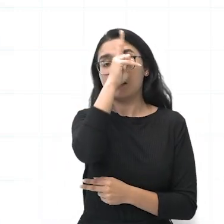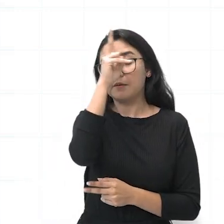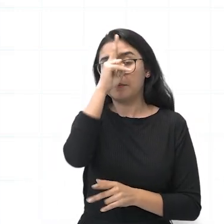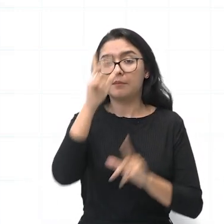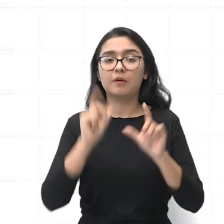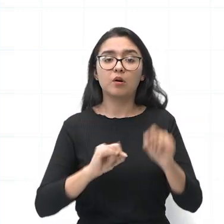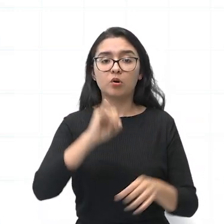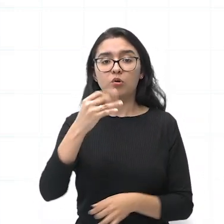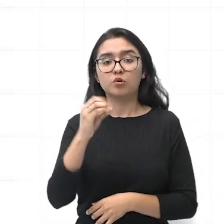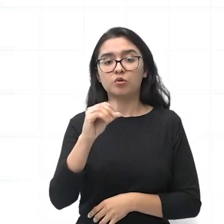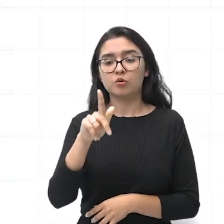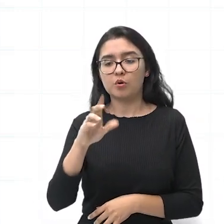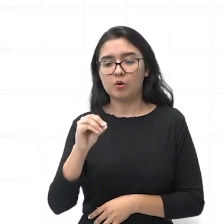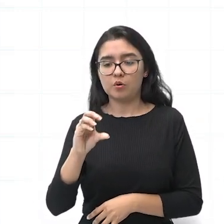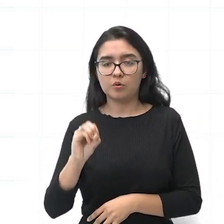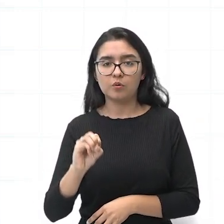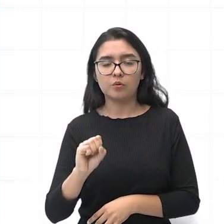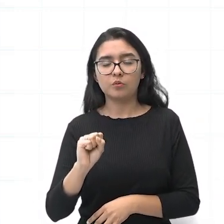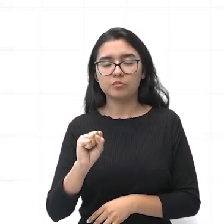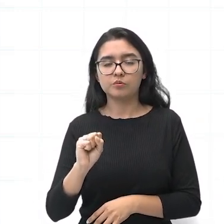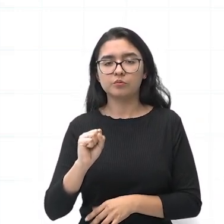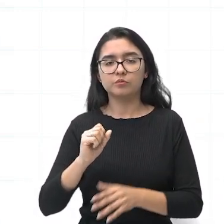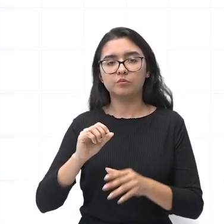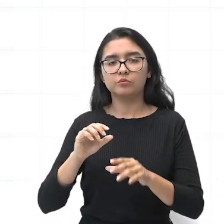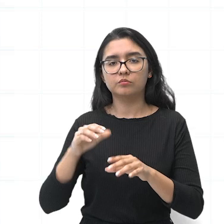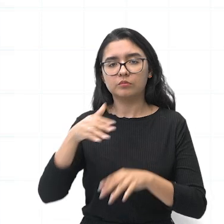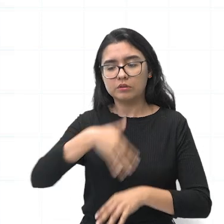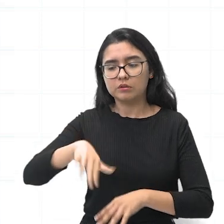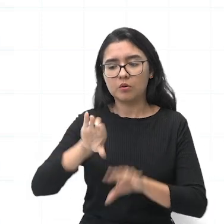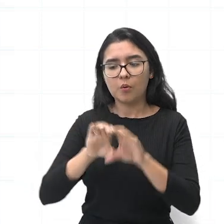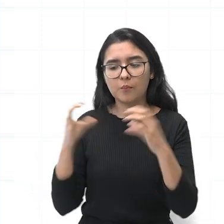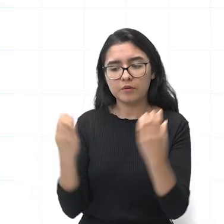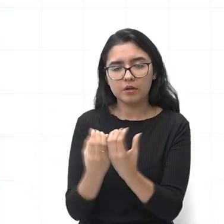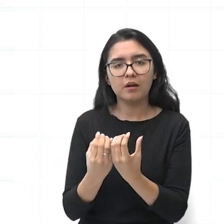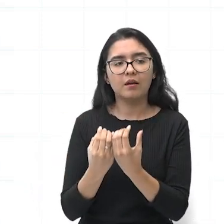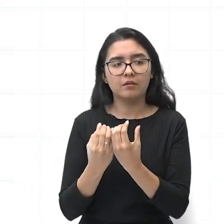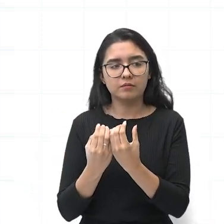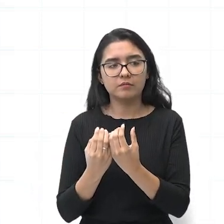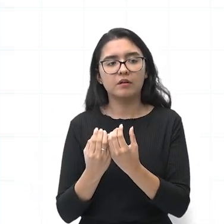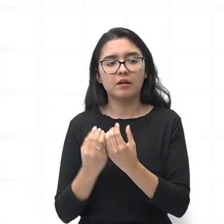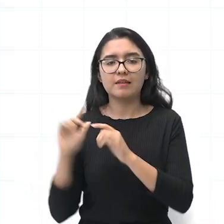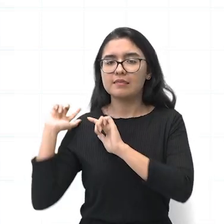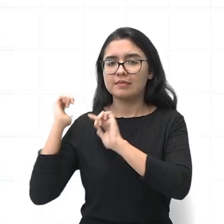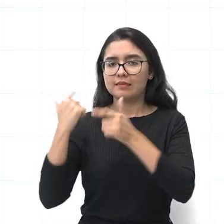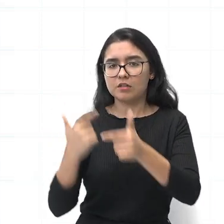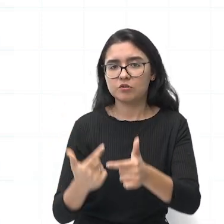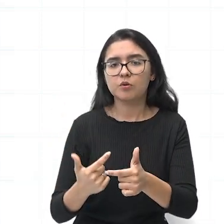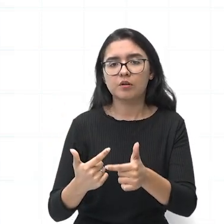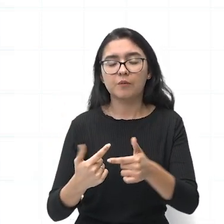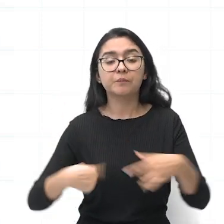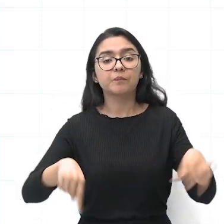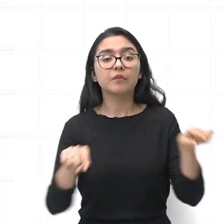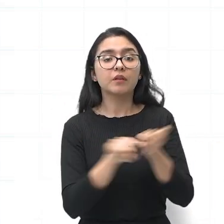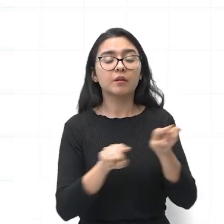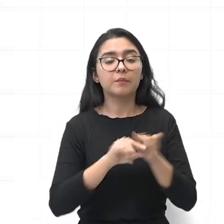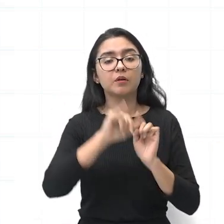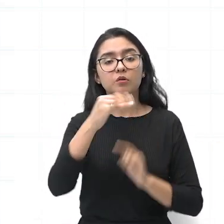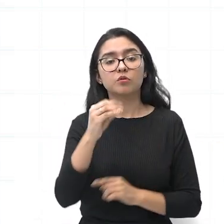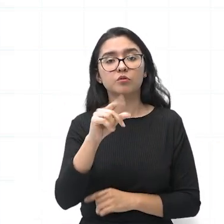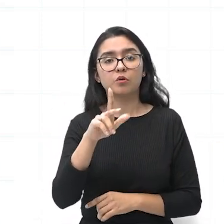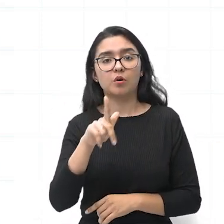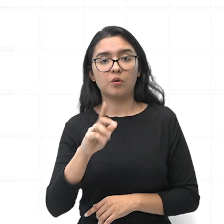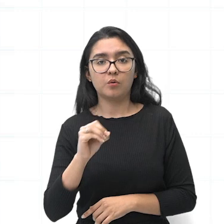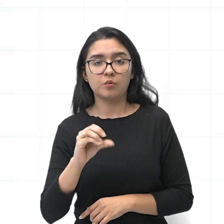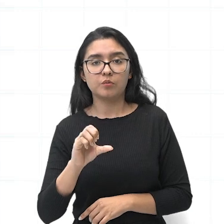dos jogos do contexto comunitário, dos jogos do contexto popular, ou dos jogos que nós vemos aí